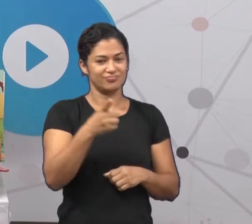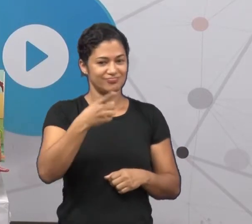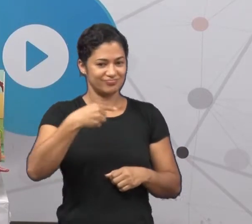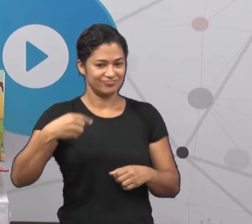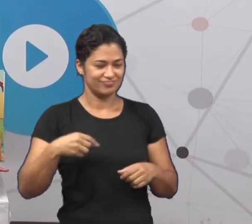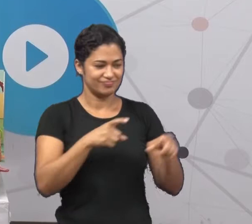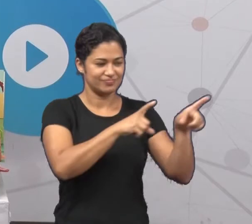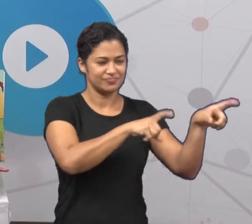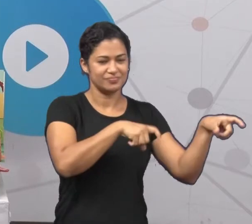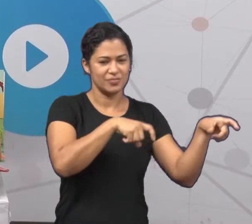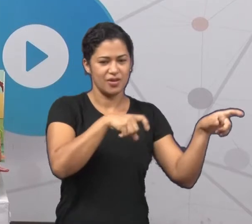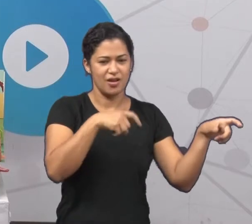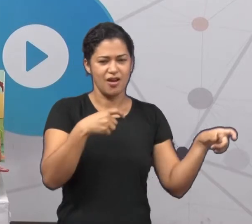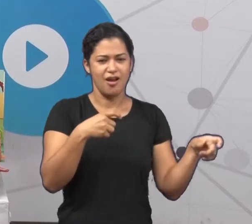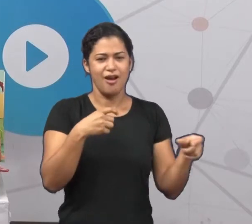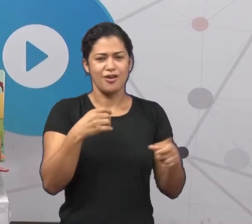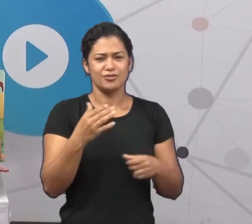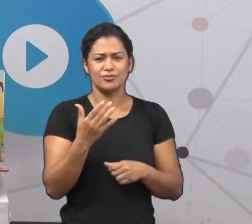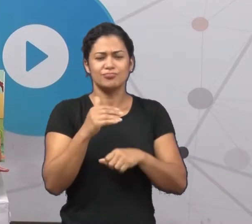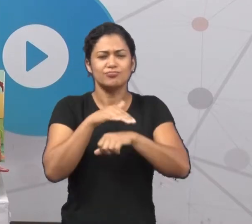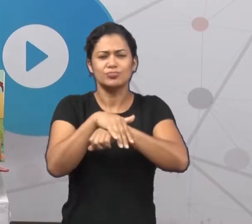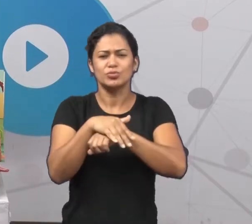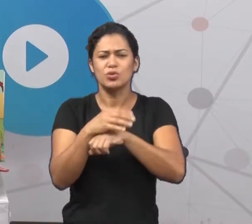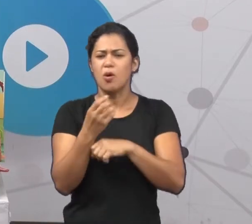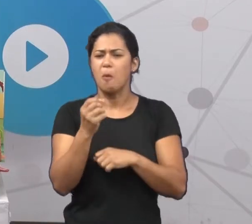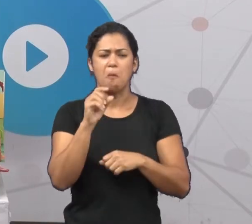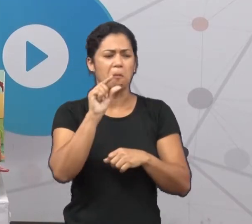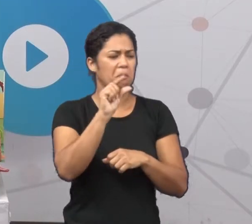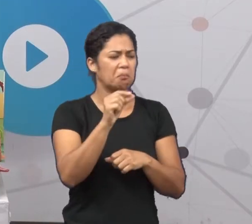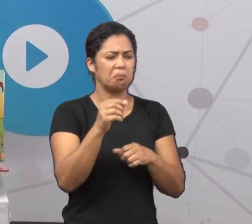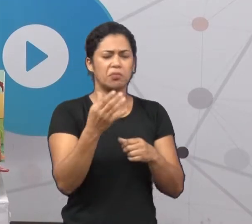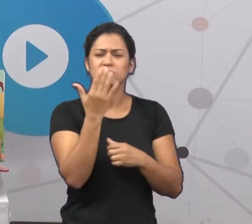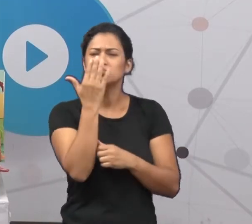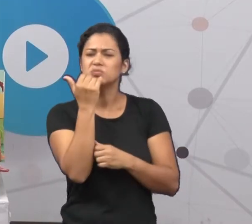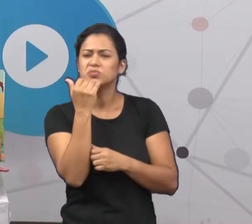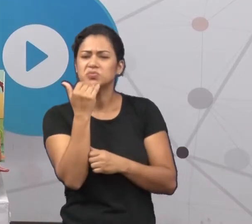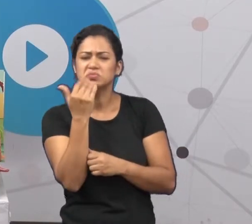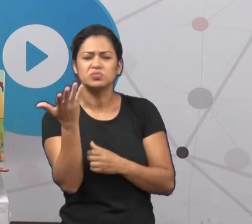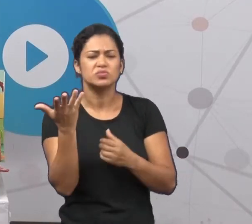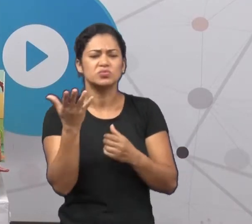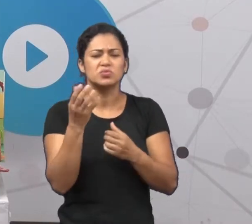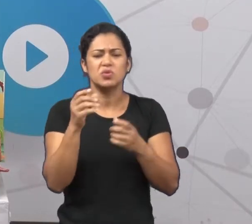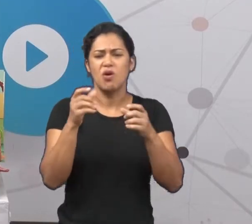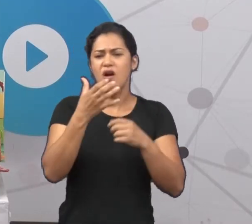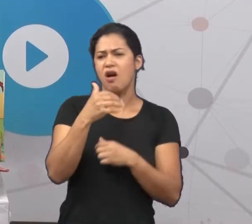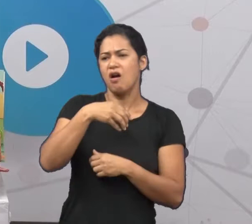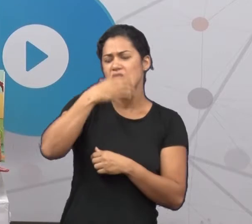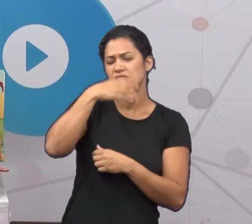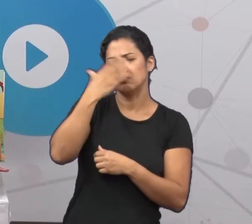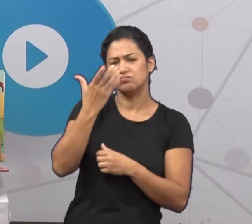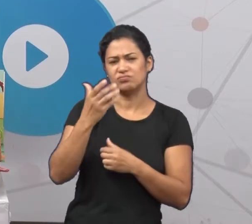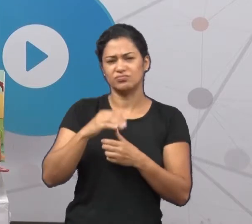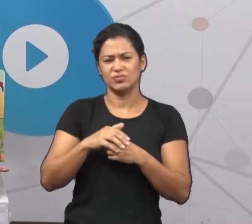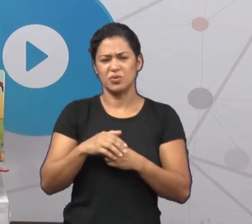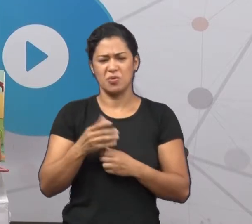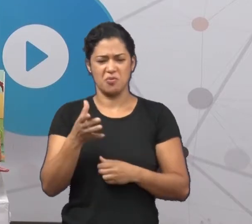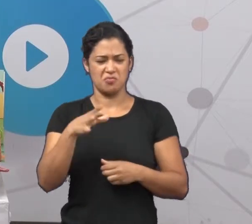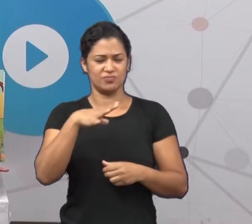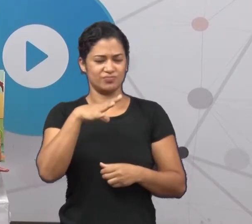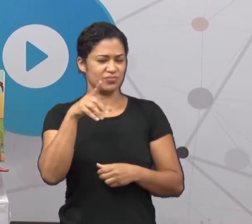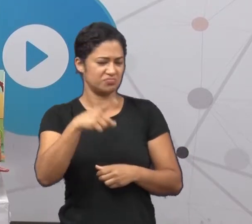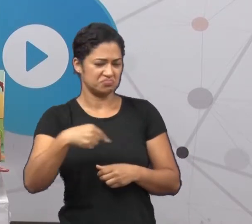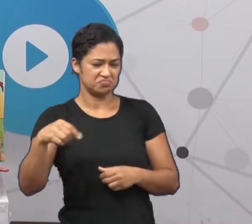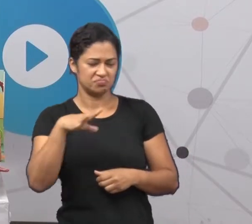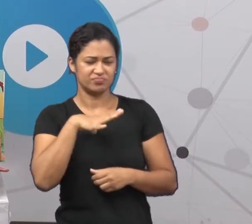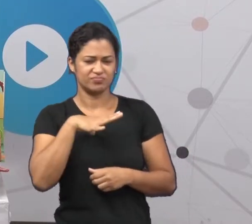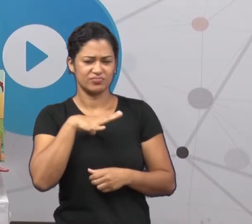Serviu algumas raízes e poucas frutas. O rato da cidade não gostou nadinha daquele jantar. Olhou